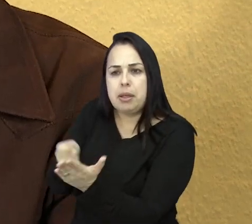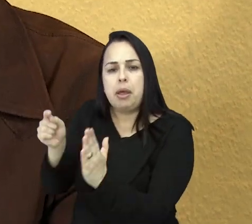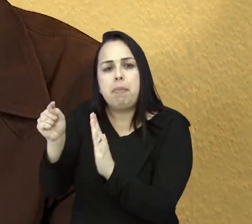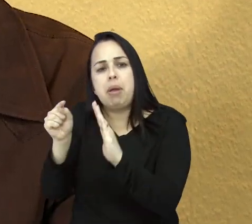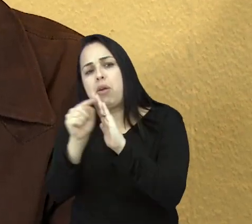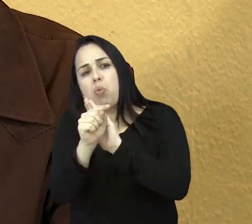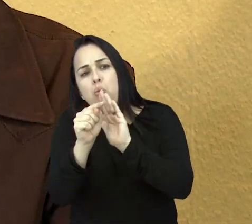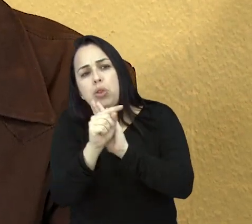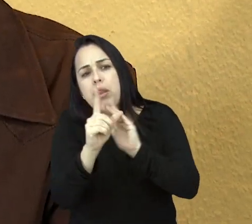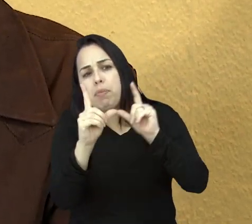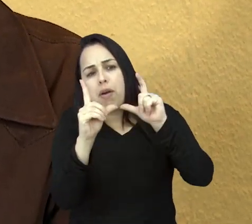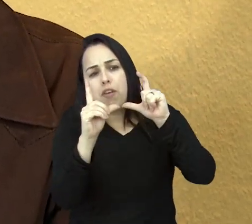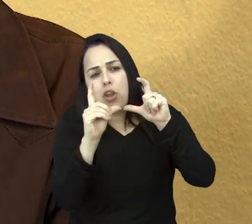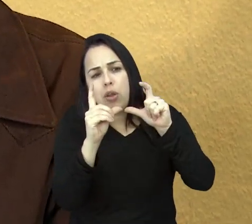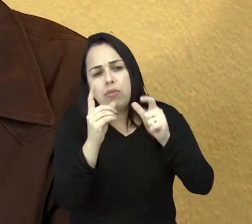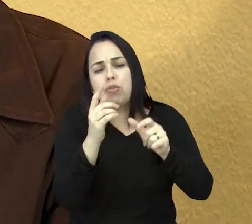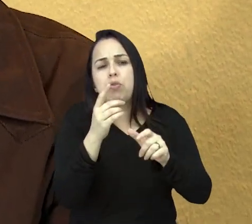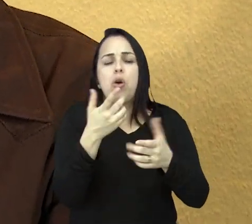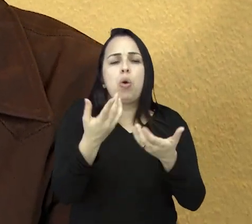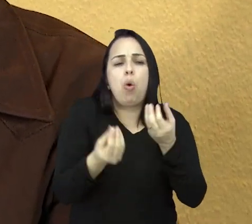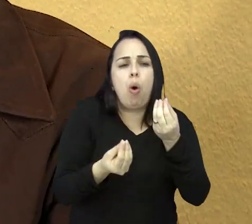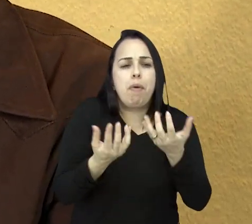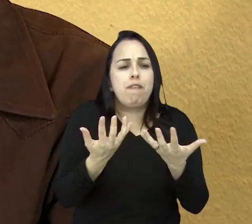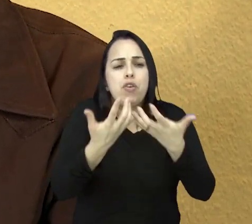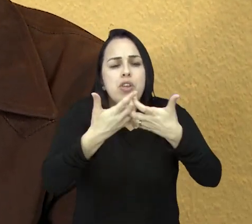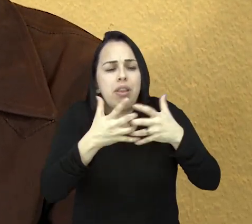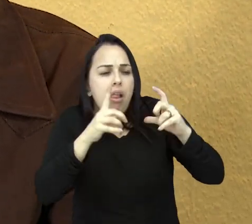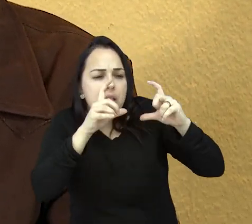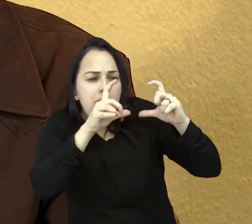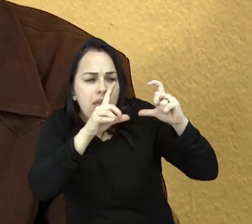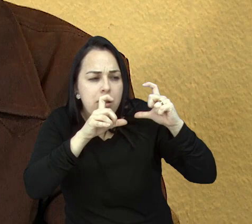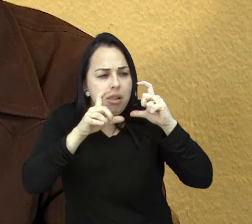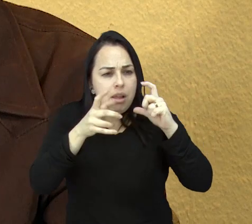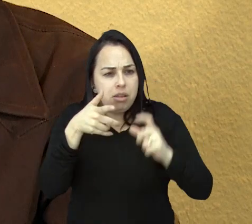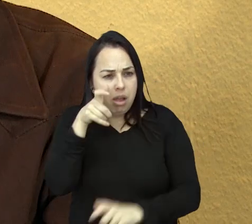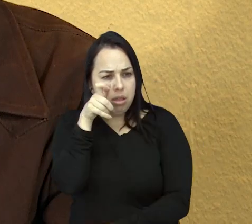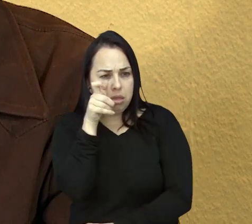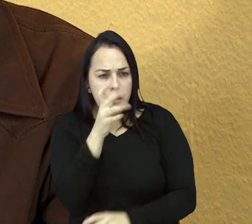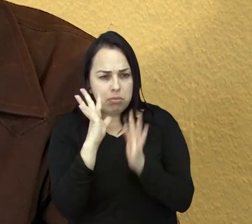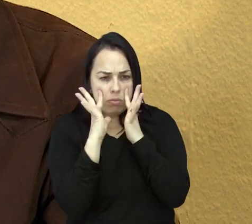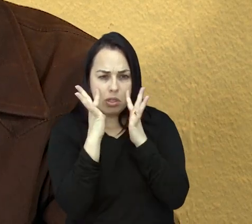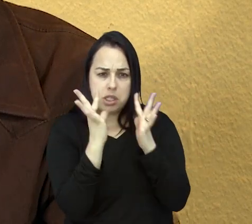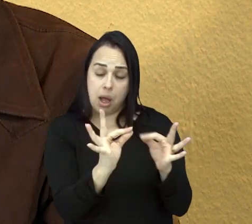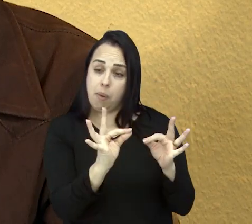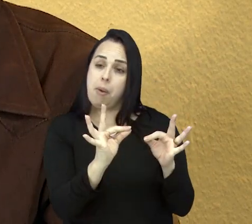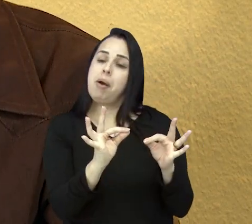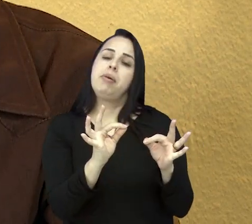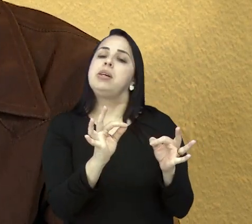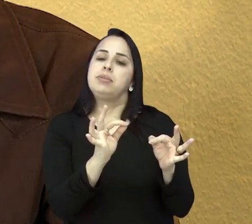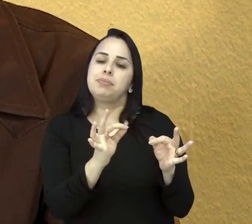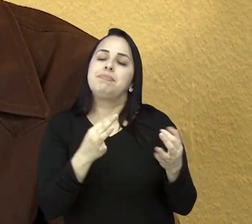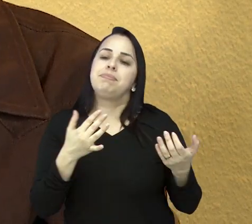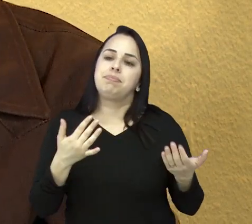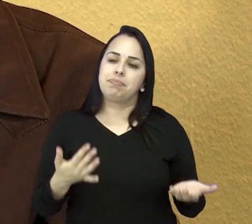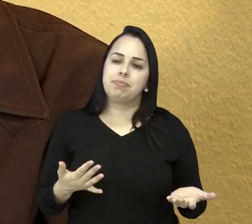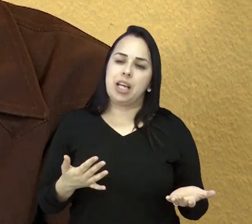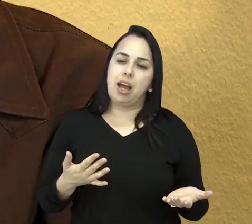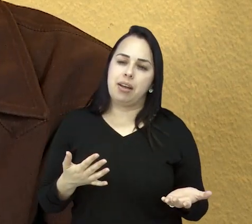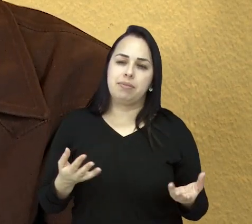escrevendo, perguntando para fotógrafo como é que funcionava a câmera, e prestando muita atenção nessa questão da imagem, né? E